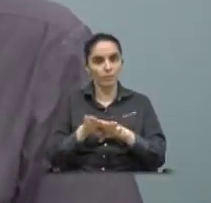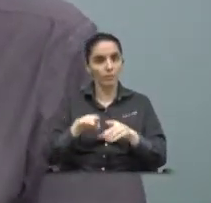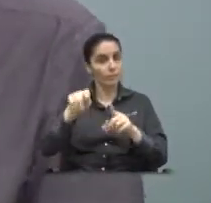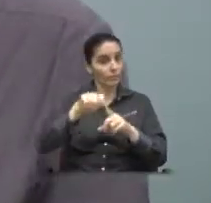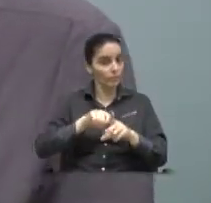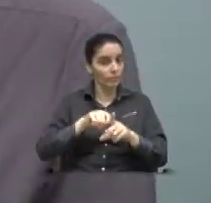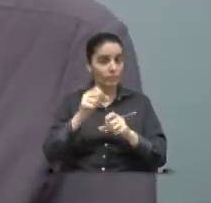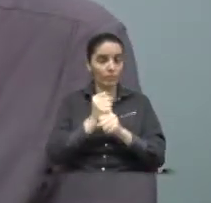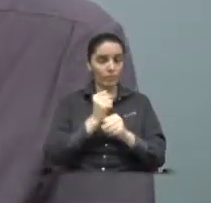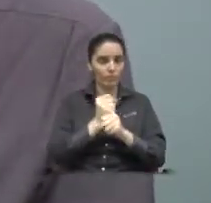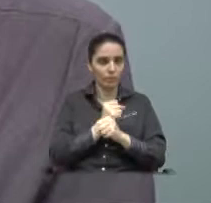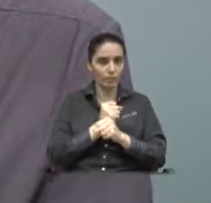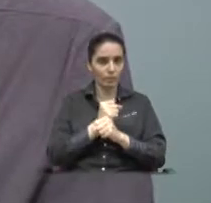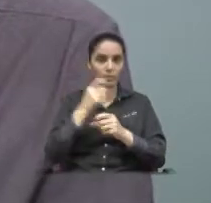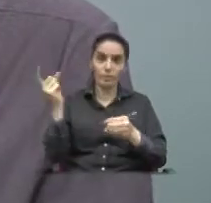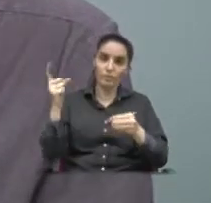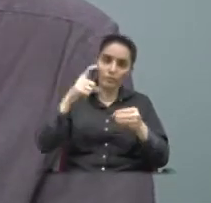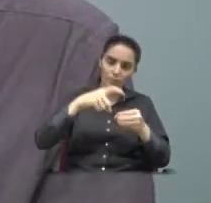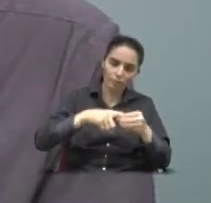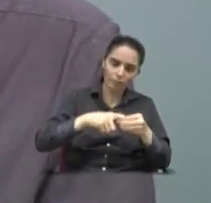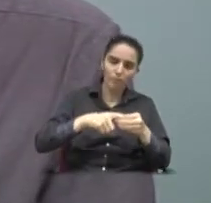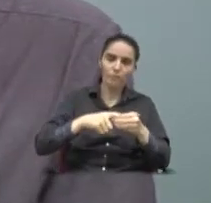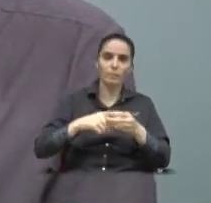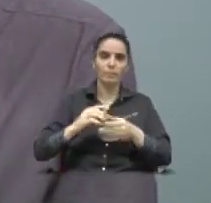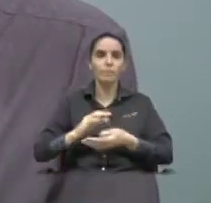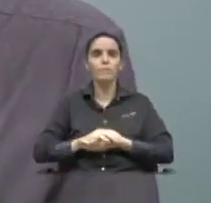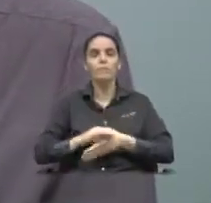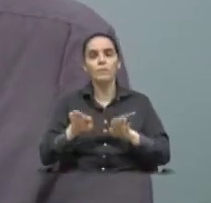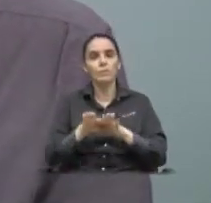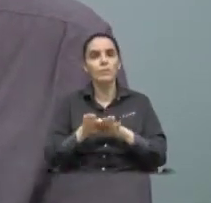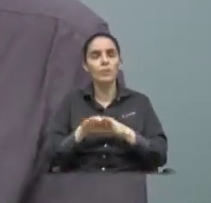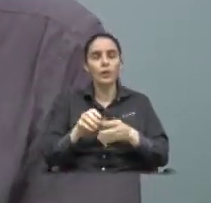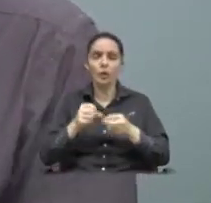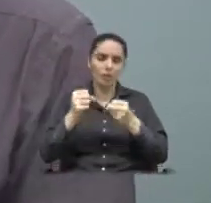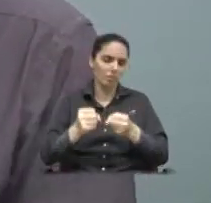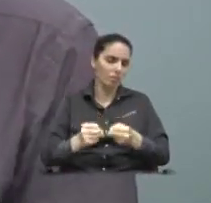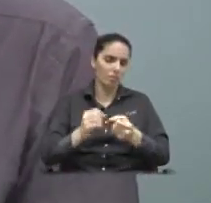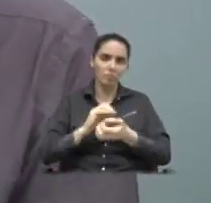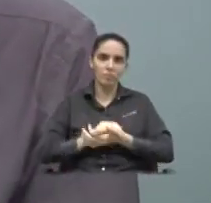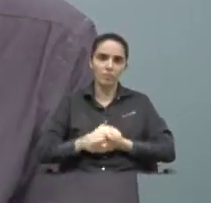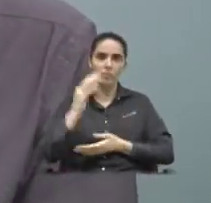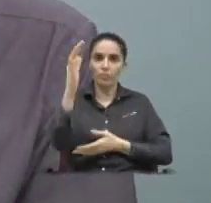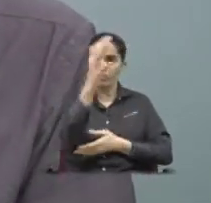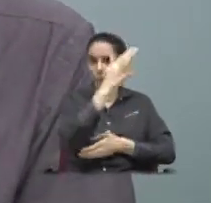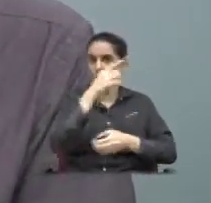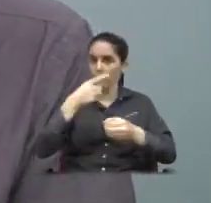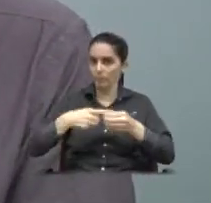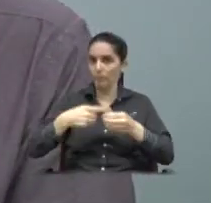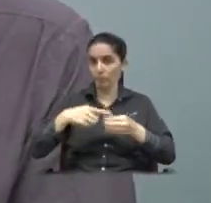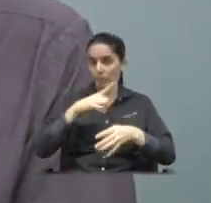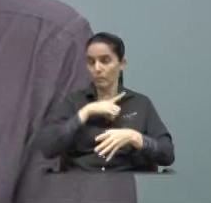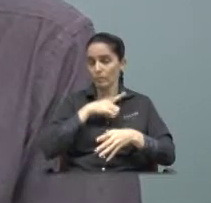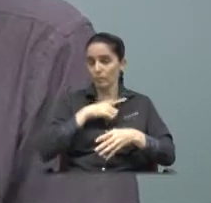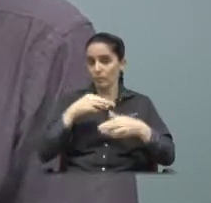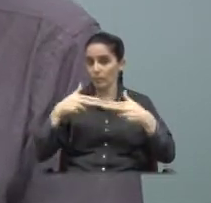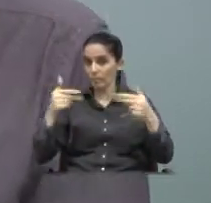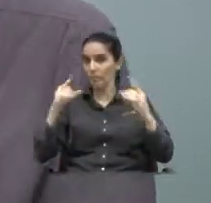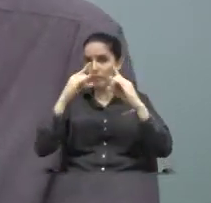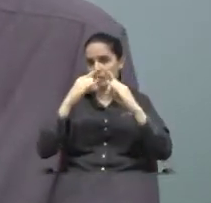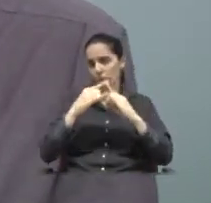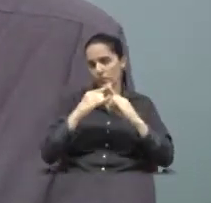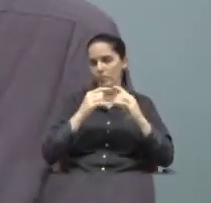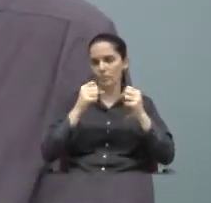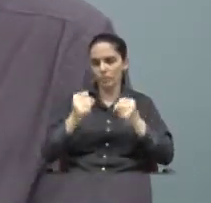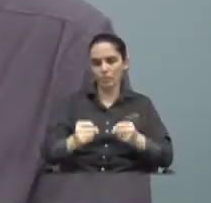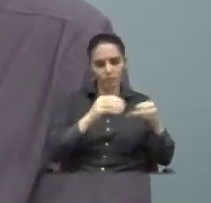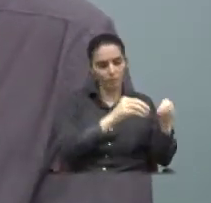ano, esse evento volte para esse local, dependendo das condições. Às vezes, no Parque Cidade tem muitos eventos, esse evento pode mudar para lá ou pode